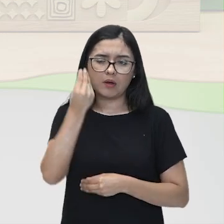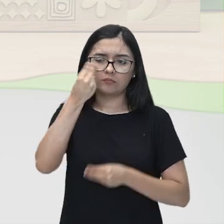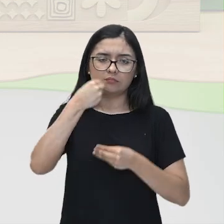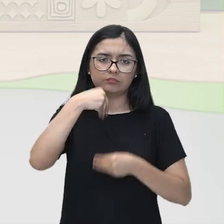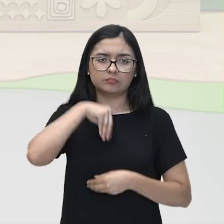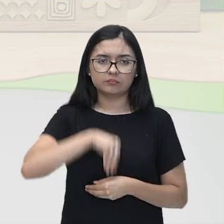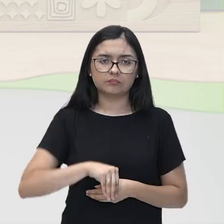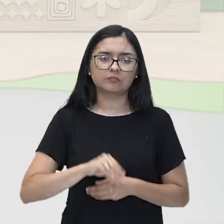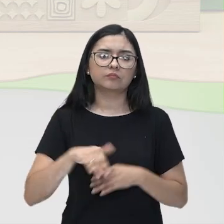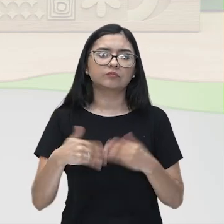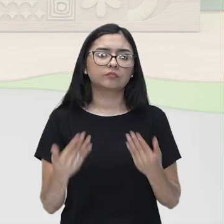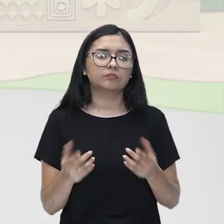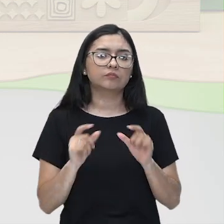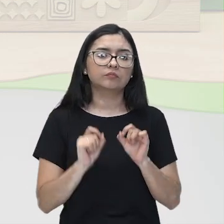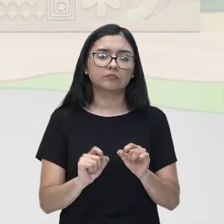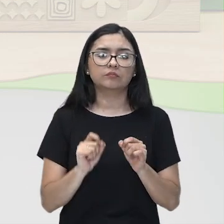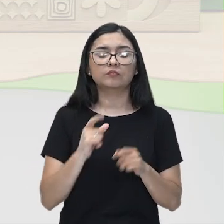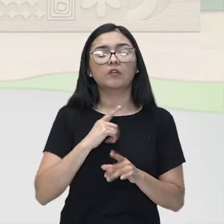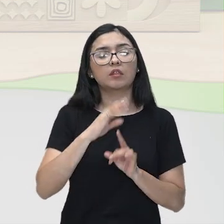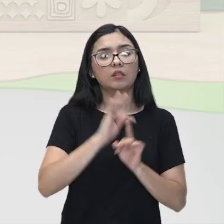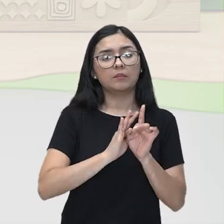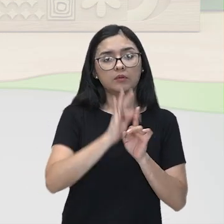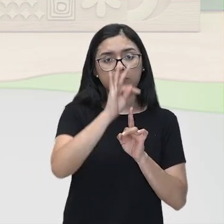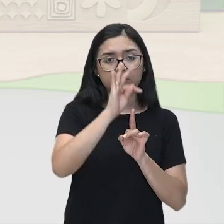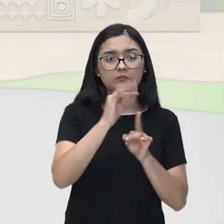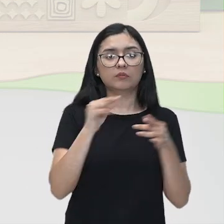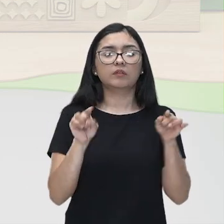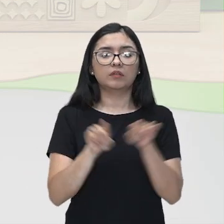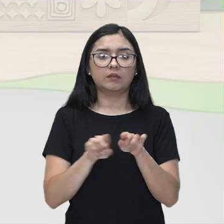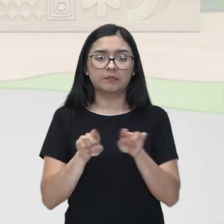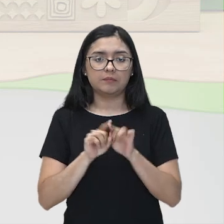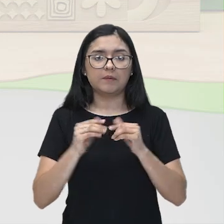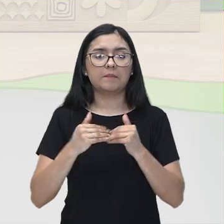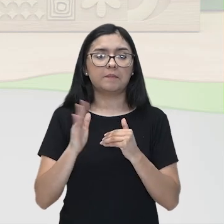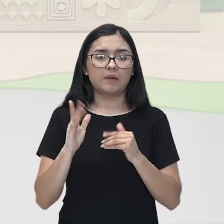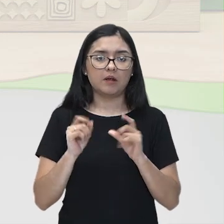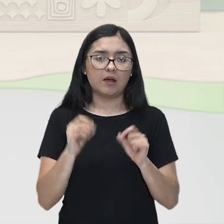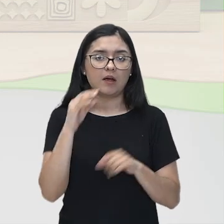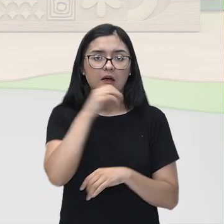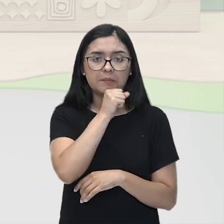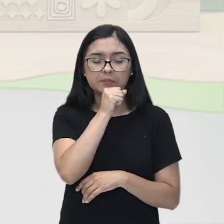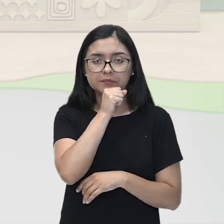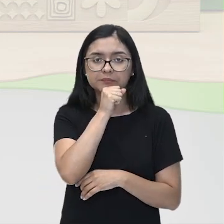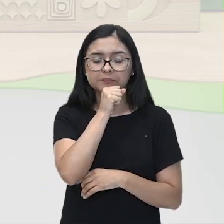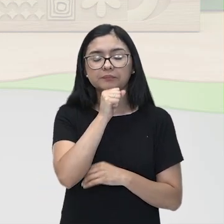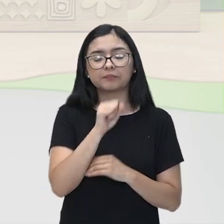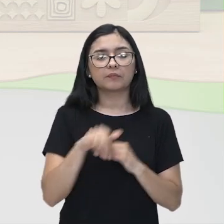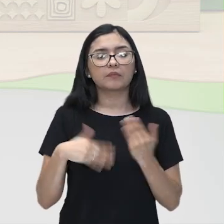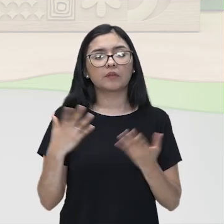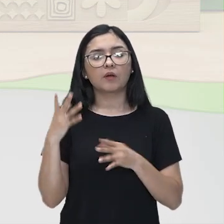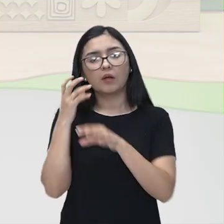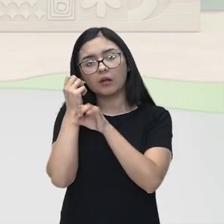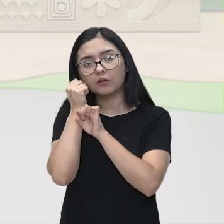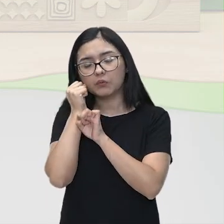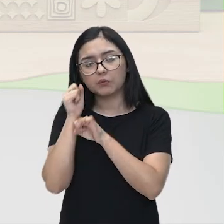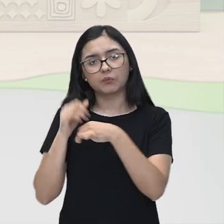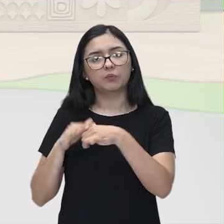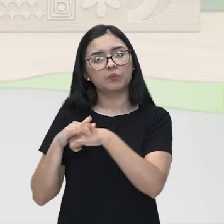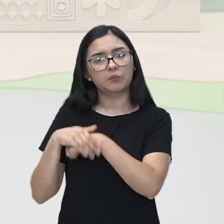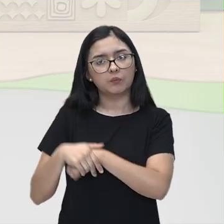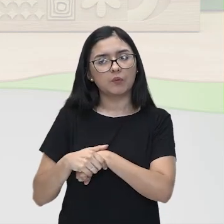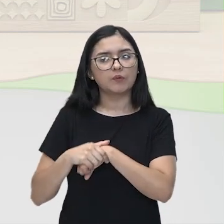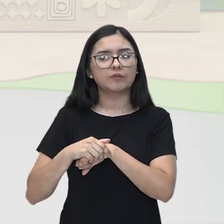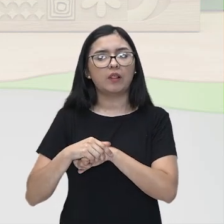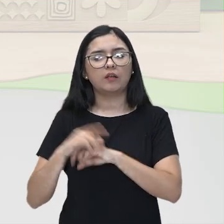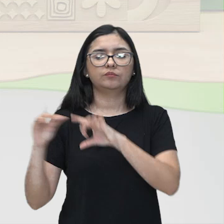o dia, com a elevação da temperatura, ele também é mais acelerado. E durante a noite, com a